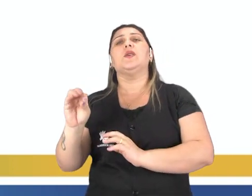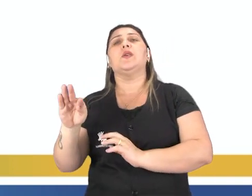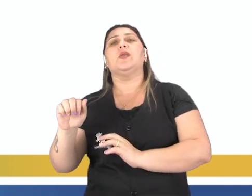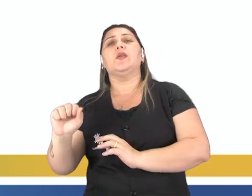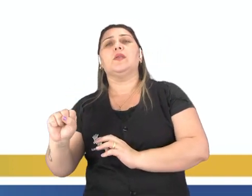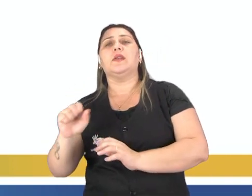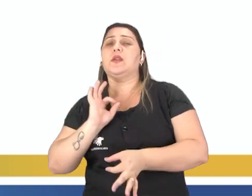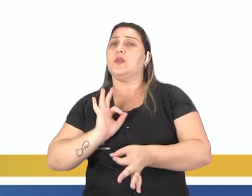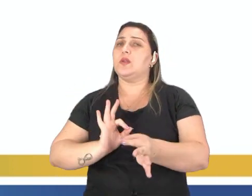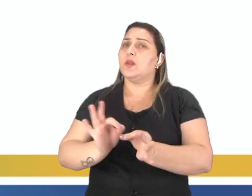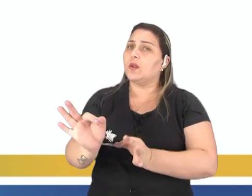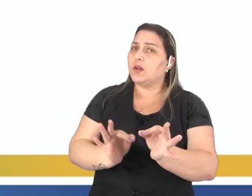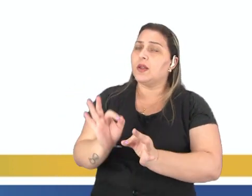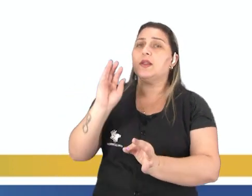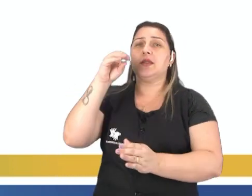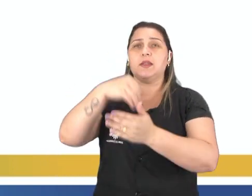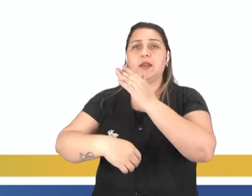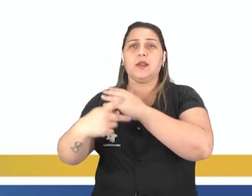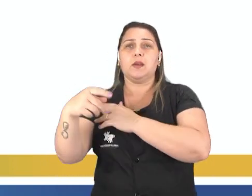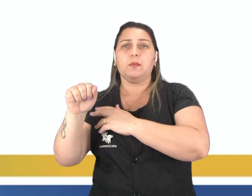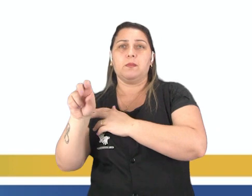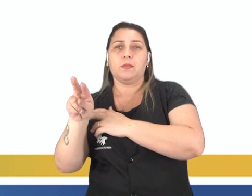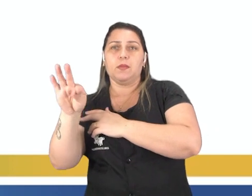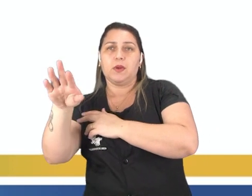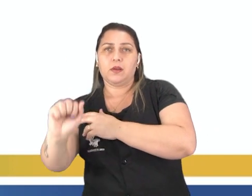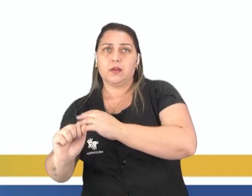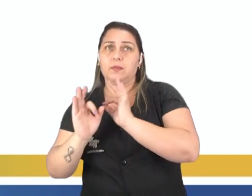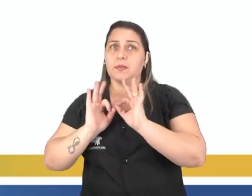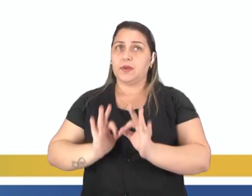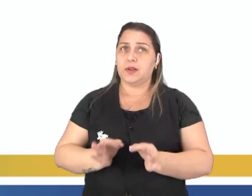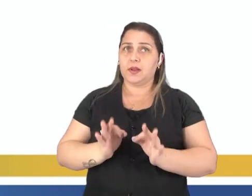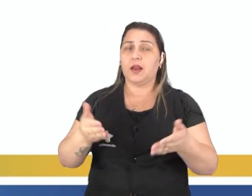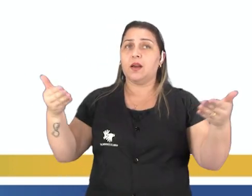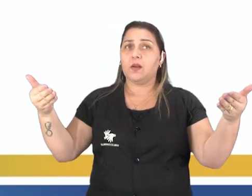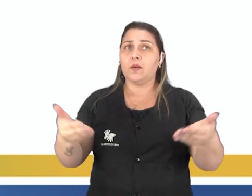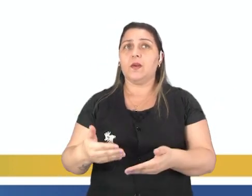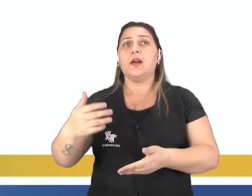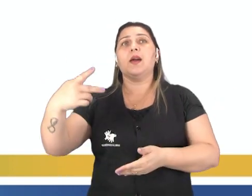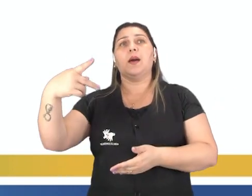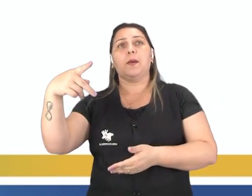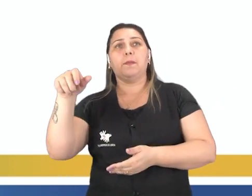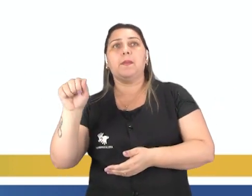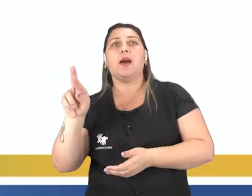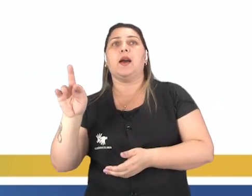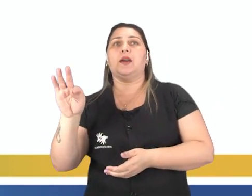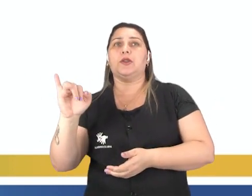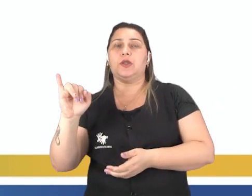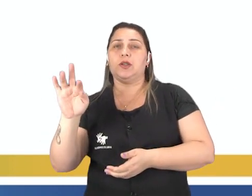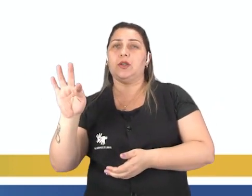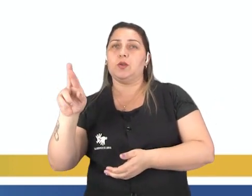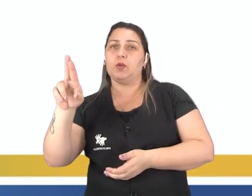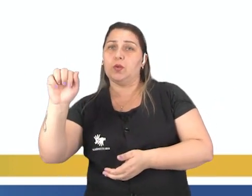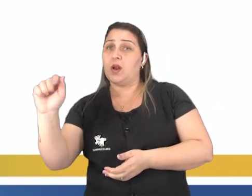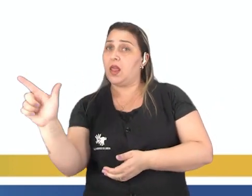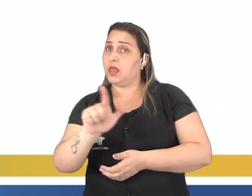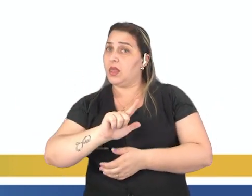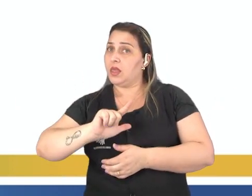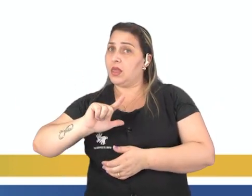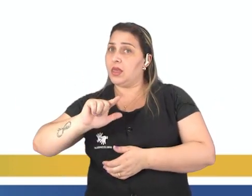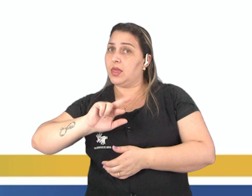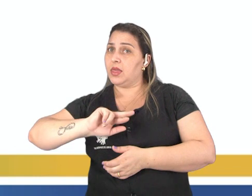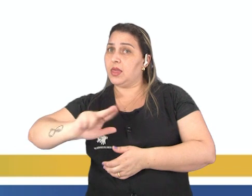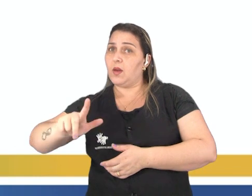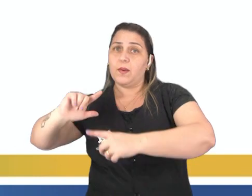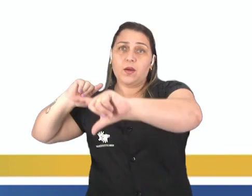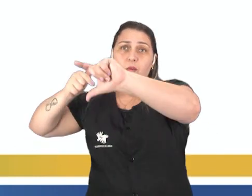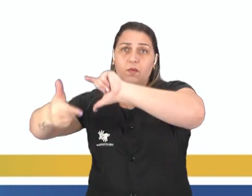né, dentro do pentagrama, beleza? Então vamos para a partitura não convencional ou criativa. A